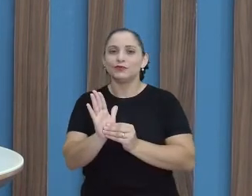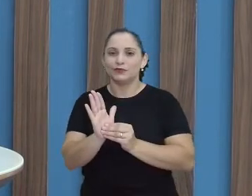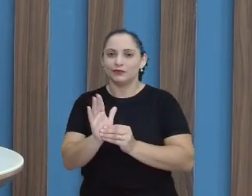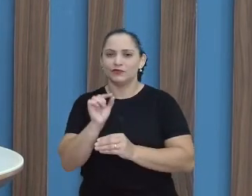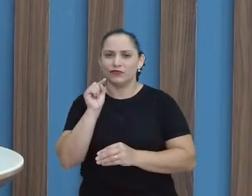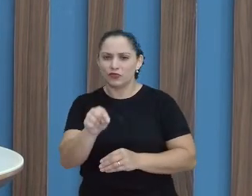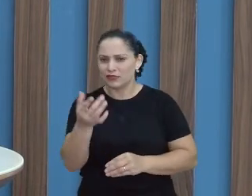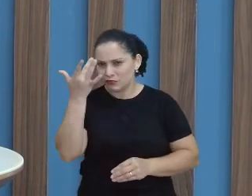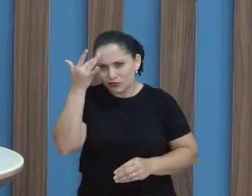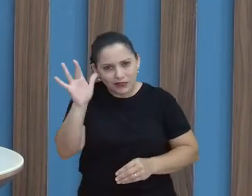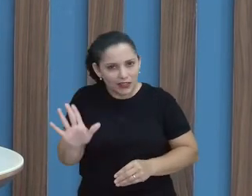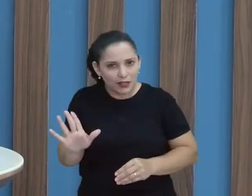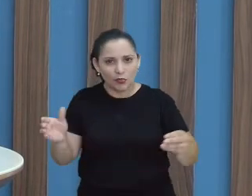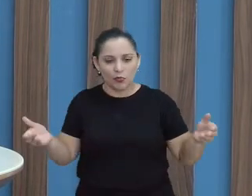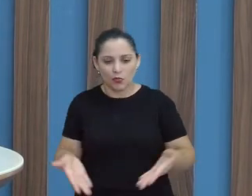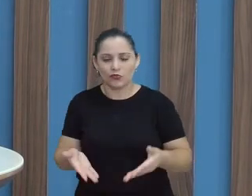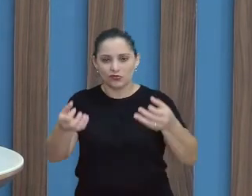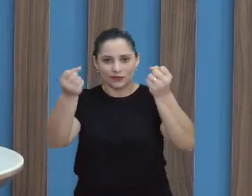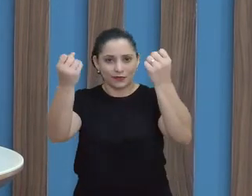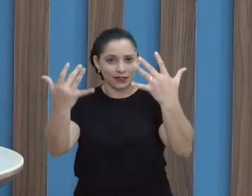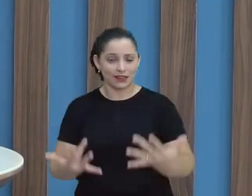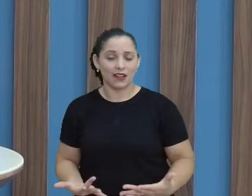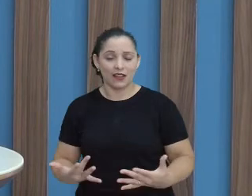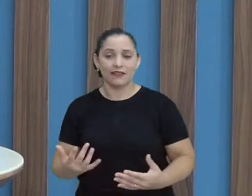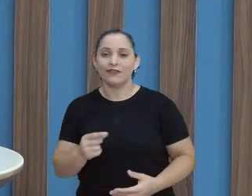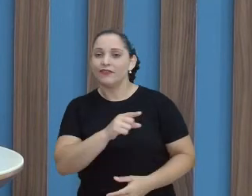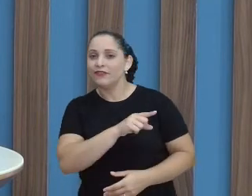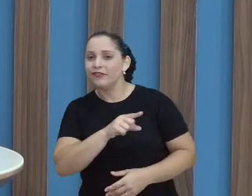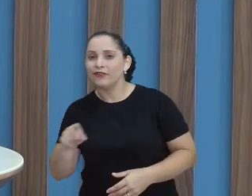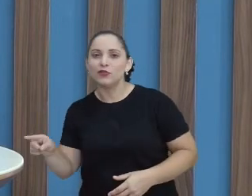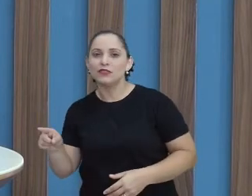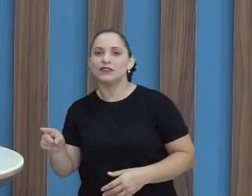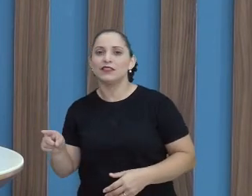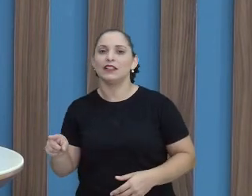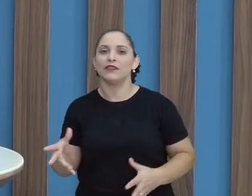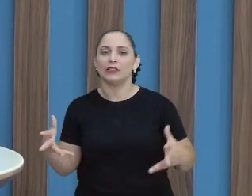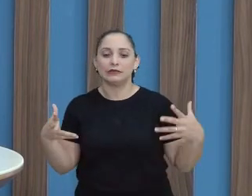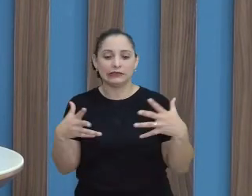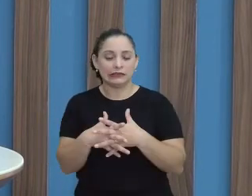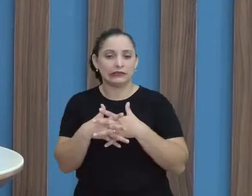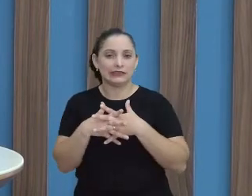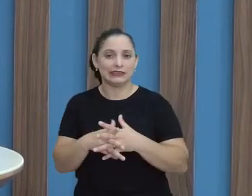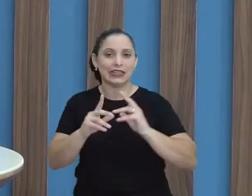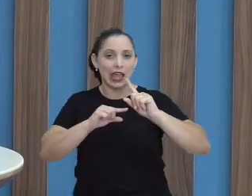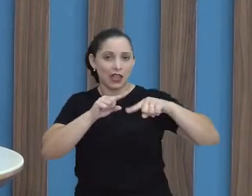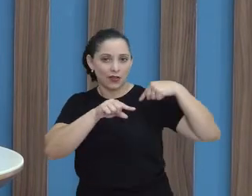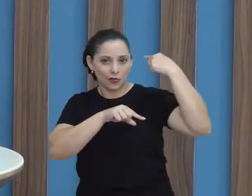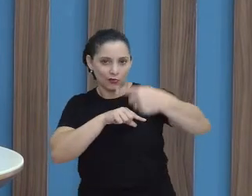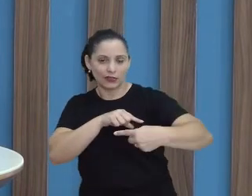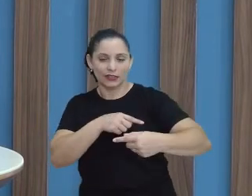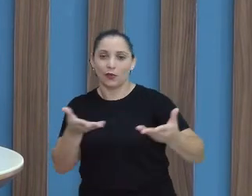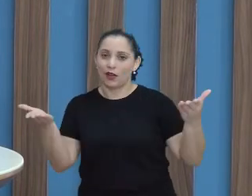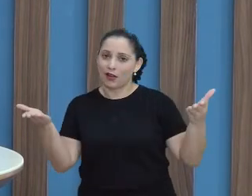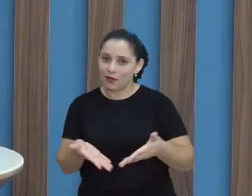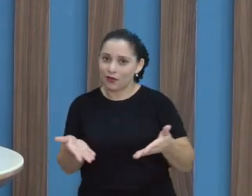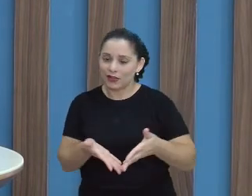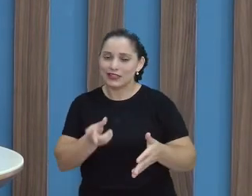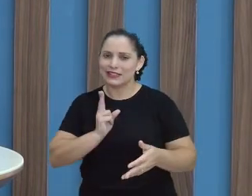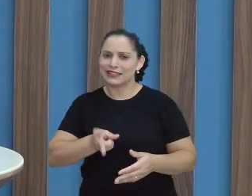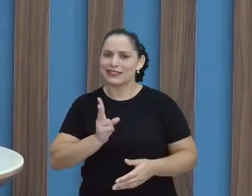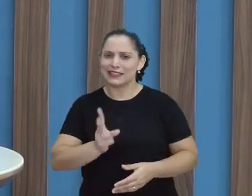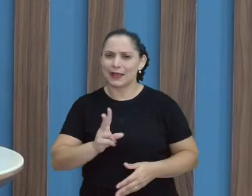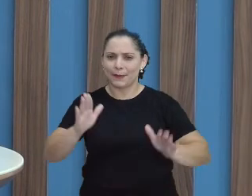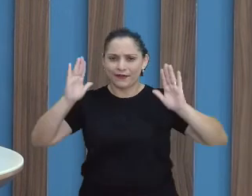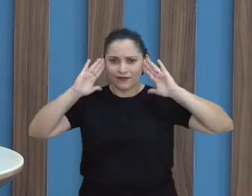não entendeu o que foi falado hoje, você também vai se complicar um pouco na próxima aula, então tenta sempre manter